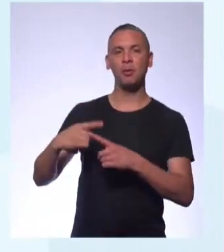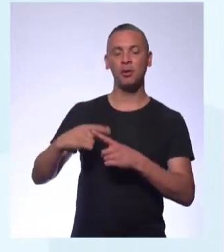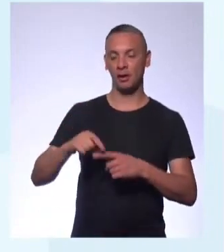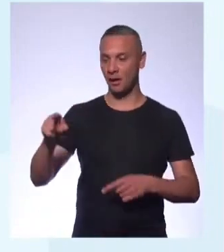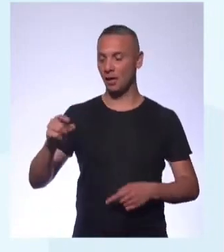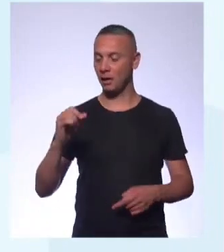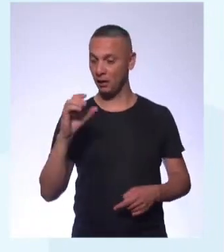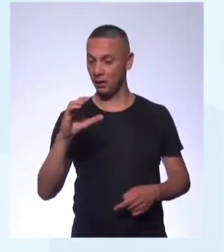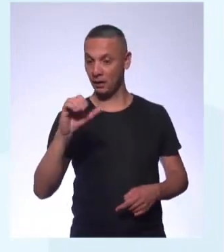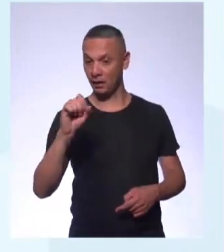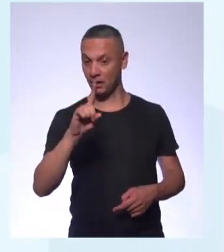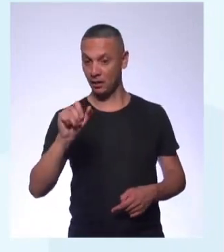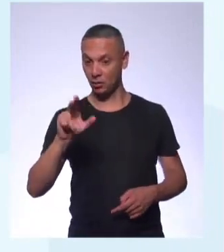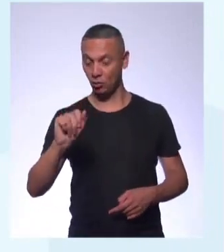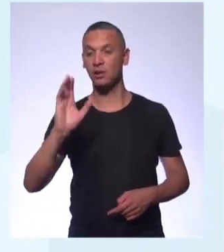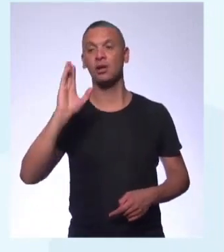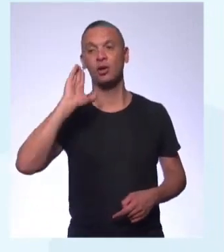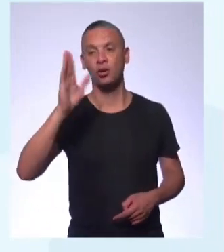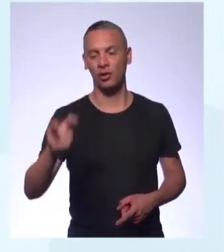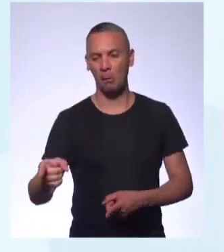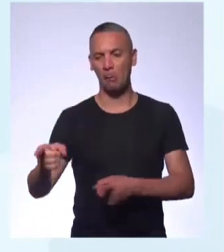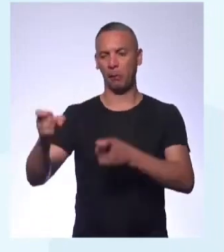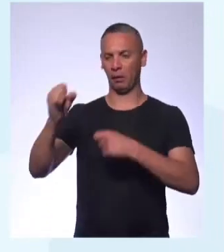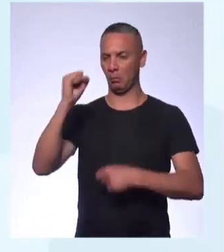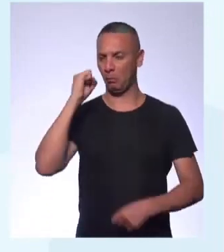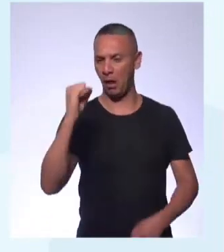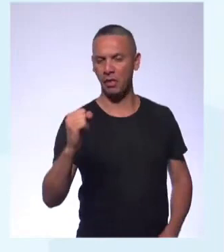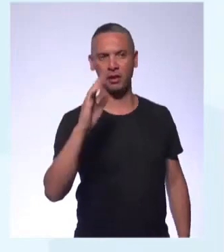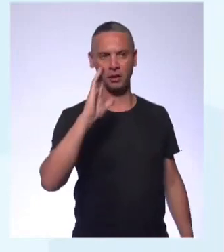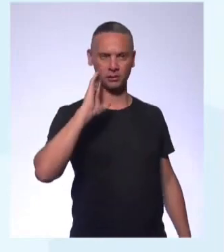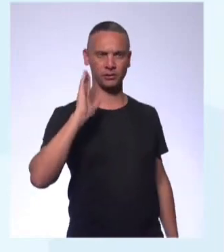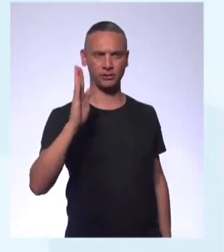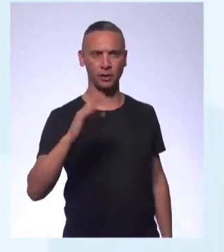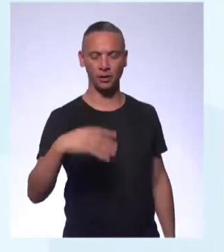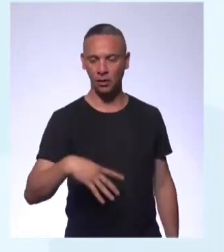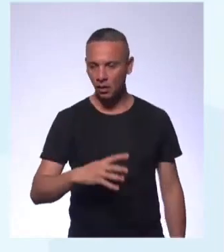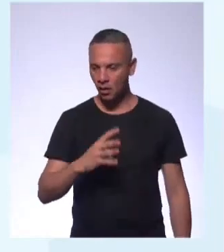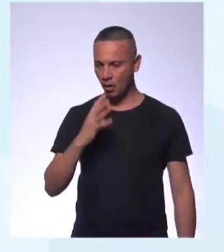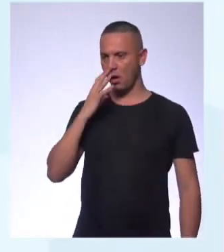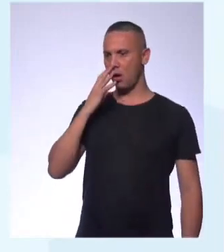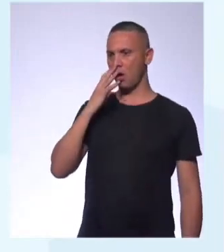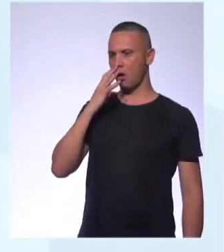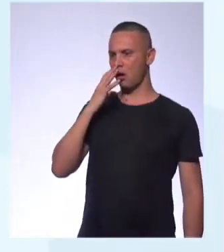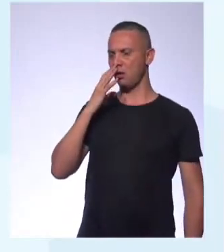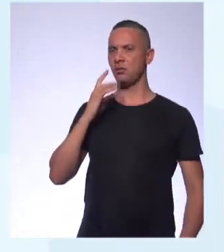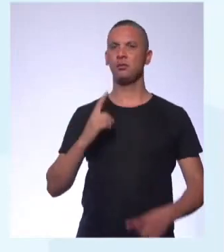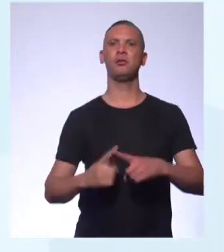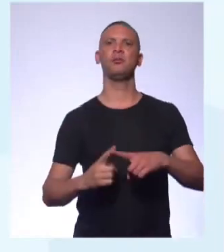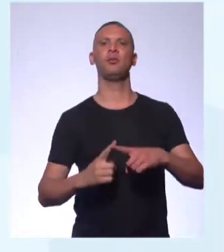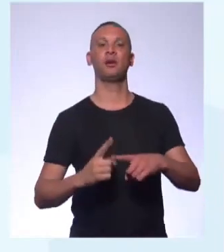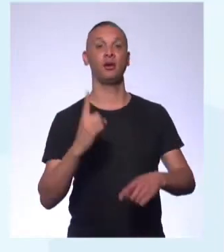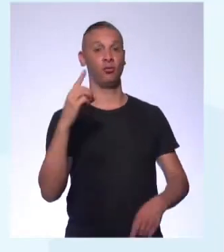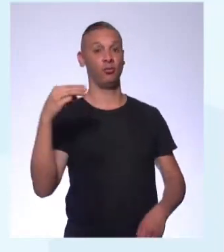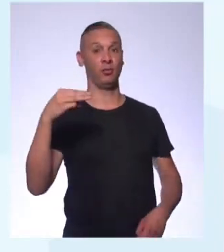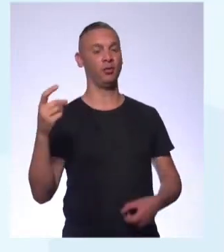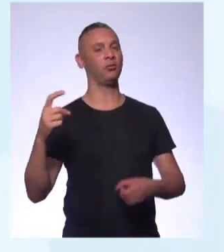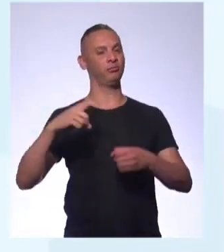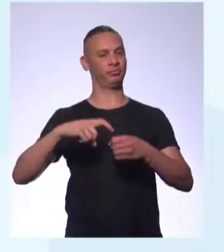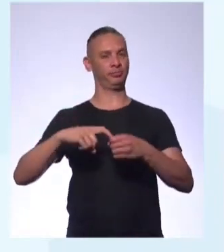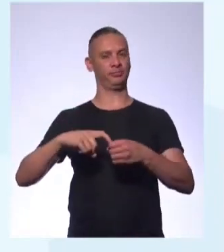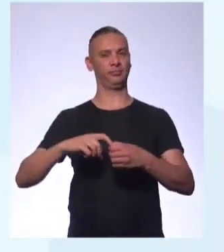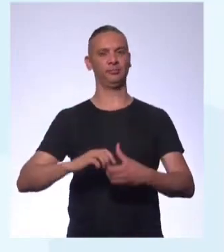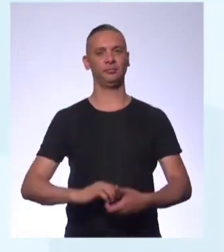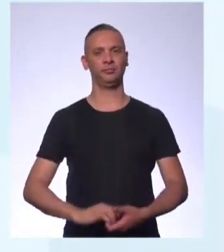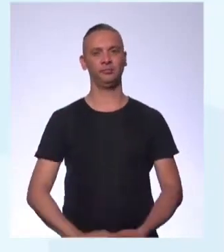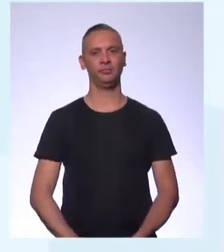que Cazuza já havia cometido um assassinato surpreende o leitor. 1 minuto e já voltamos.